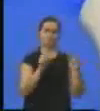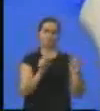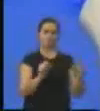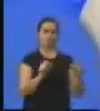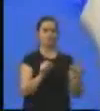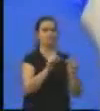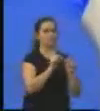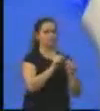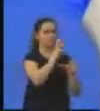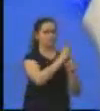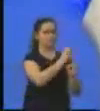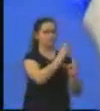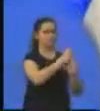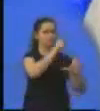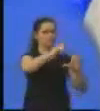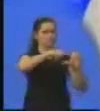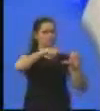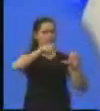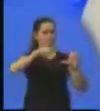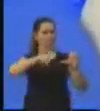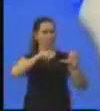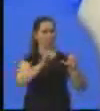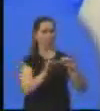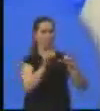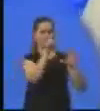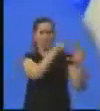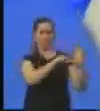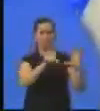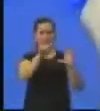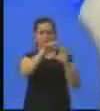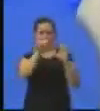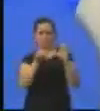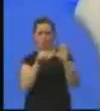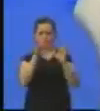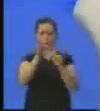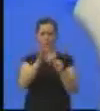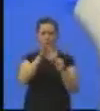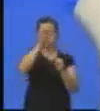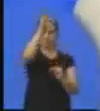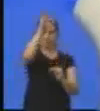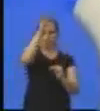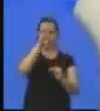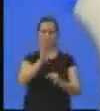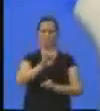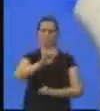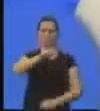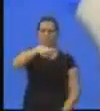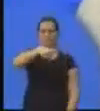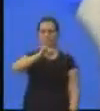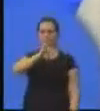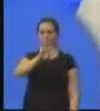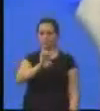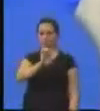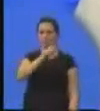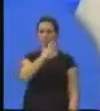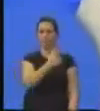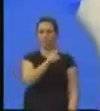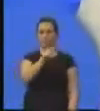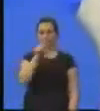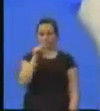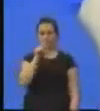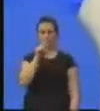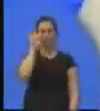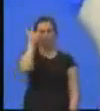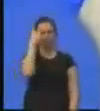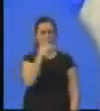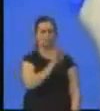vamos fazer o gráfico da função tangente de 2x. O que acontece com o gráfico da tangente de 2x? Bom,